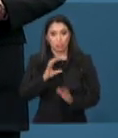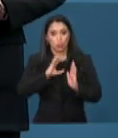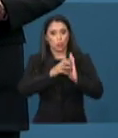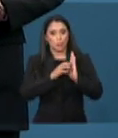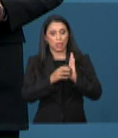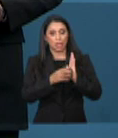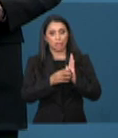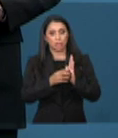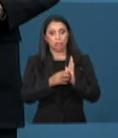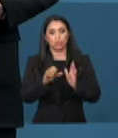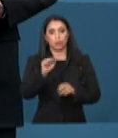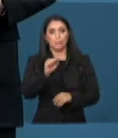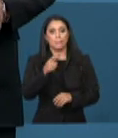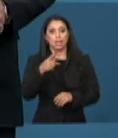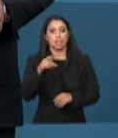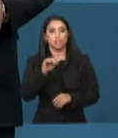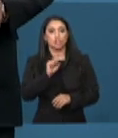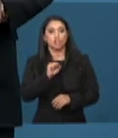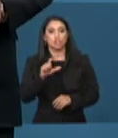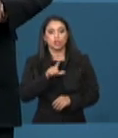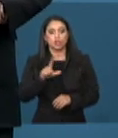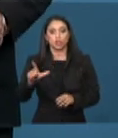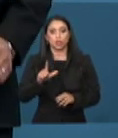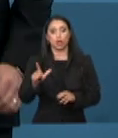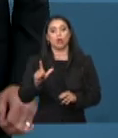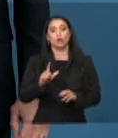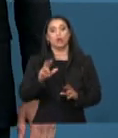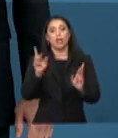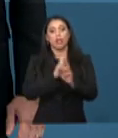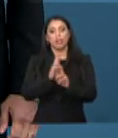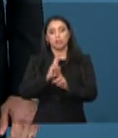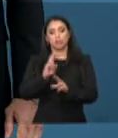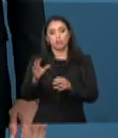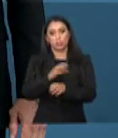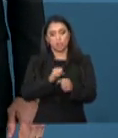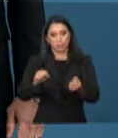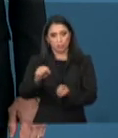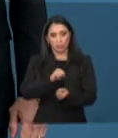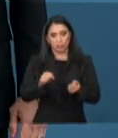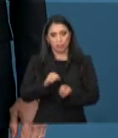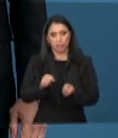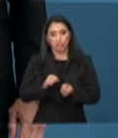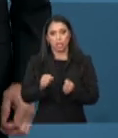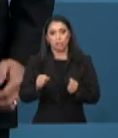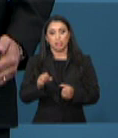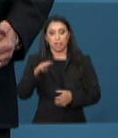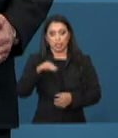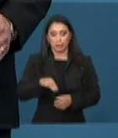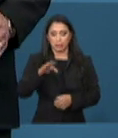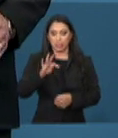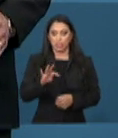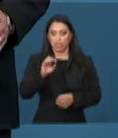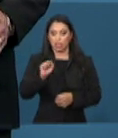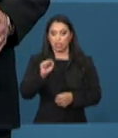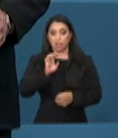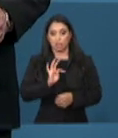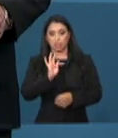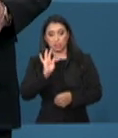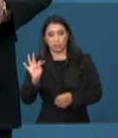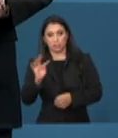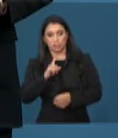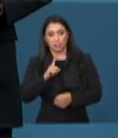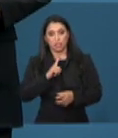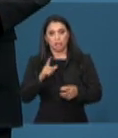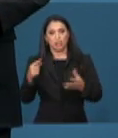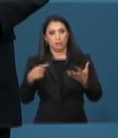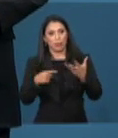socialismo e liberdade o pessoal a rede sustentabilidade e o movimento dos trabalhadores sem teto mtst alegam que a estado